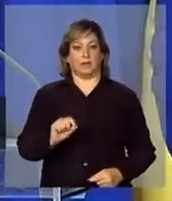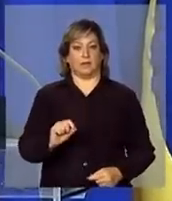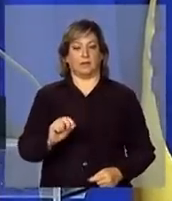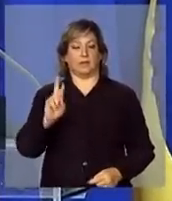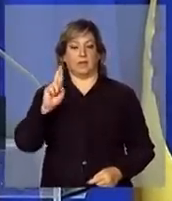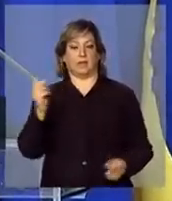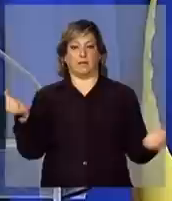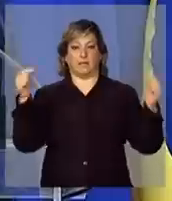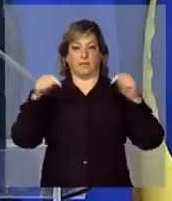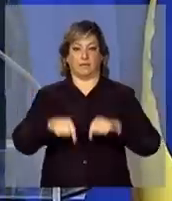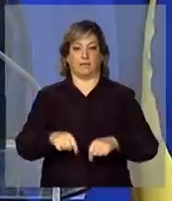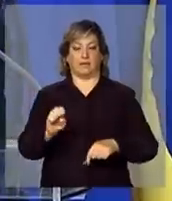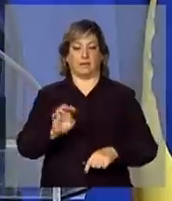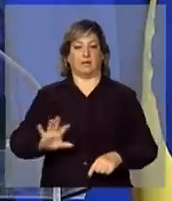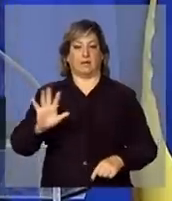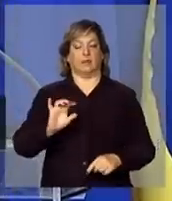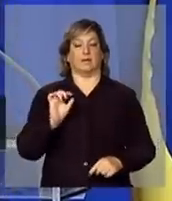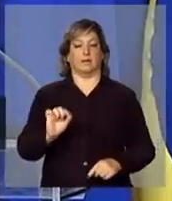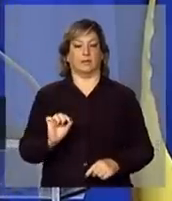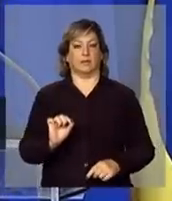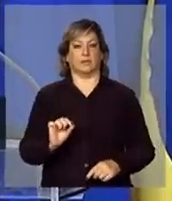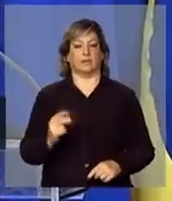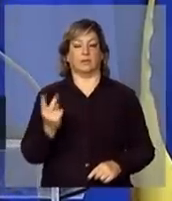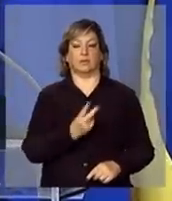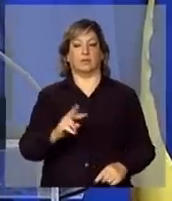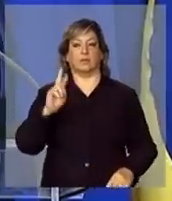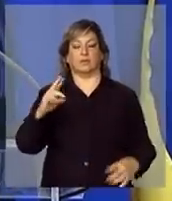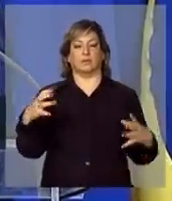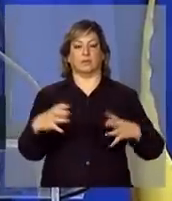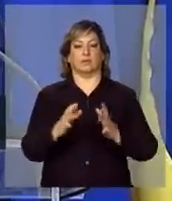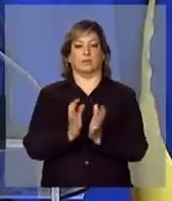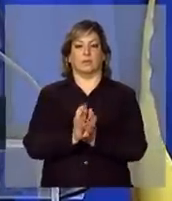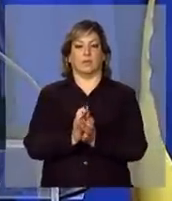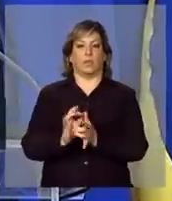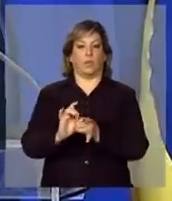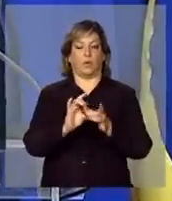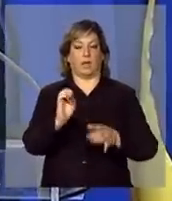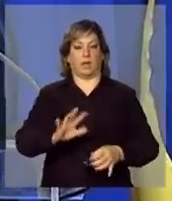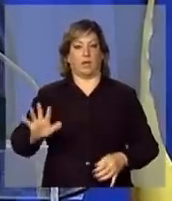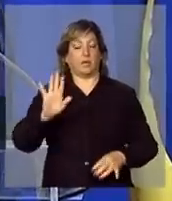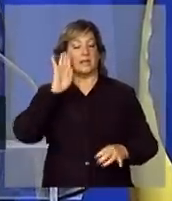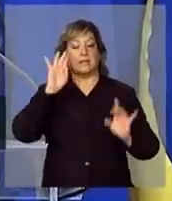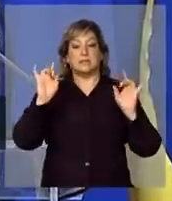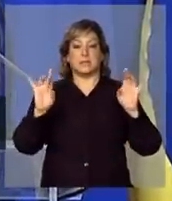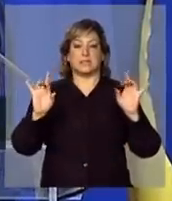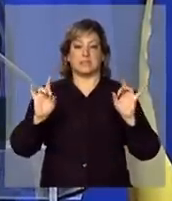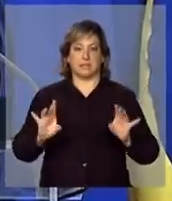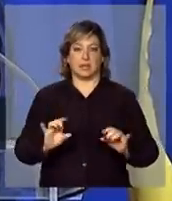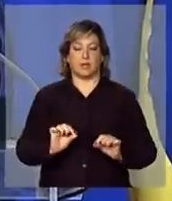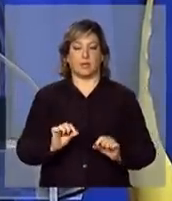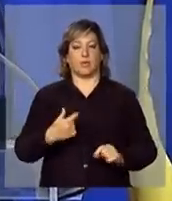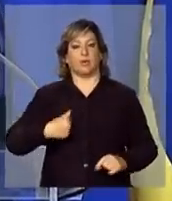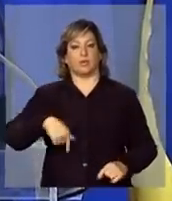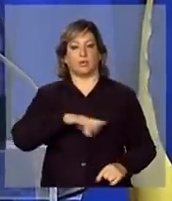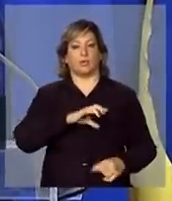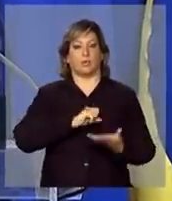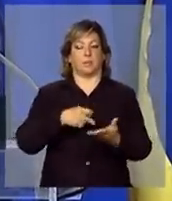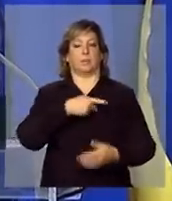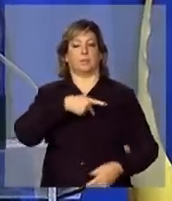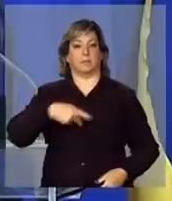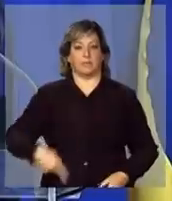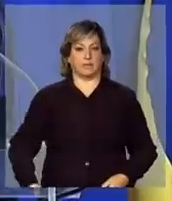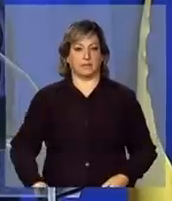comissão, aliás, os representantes da União Europeia, em especial o nosso